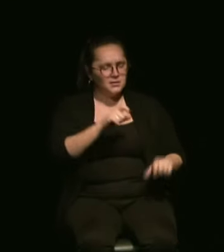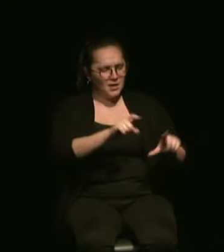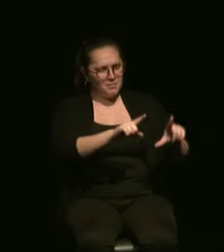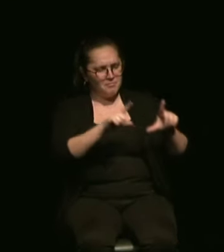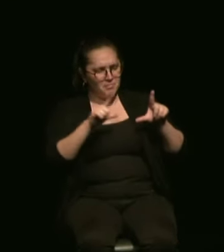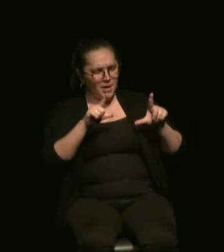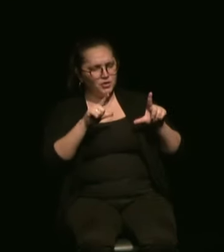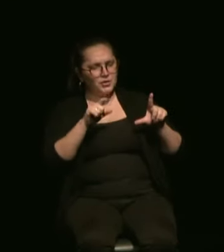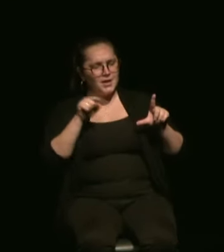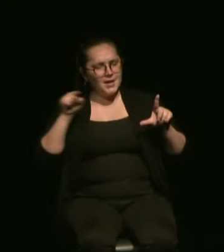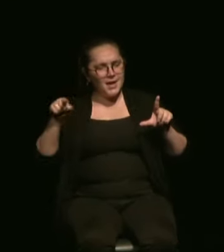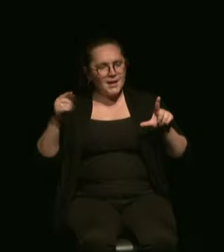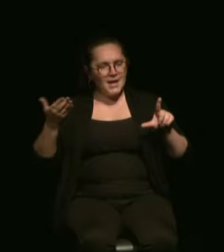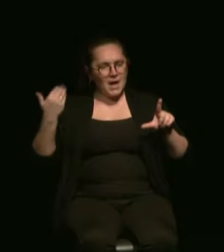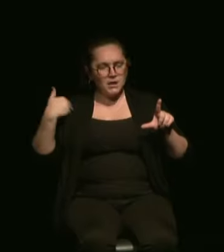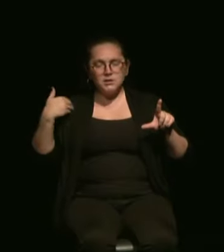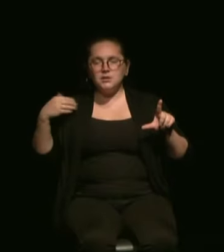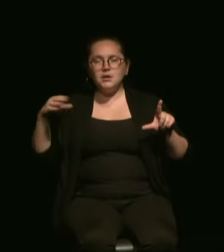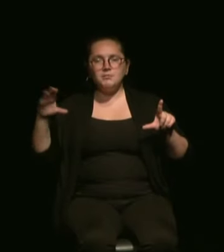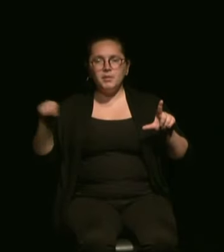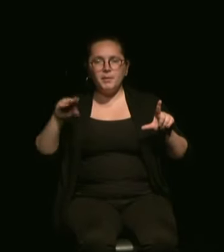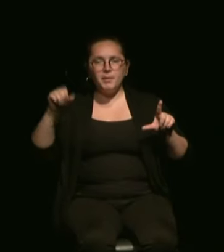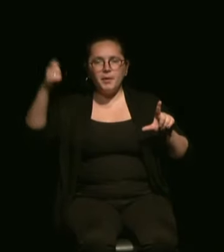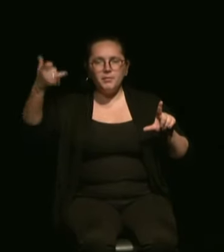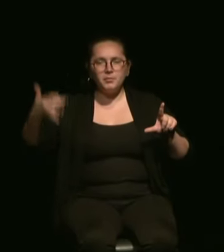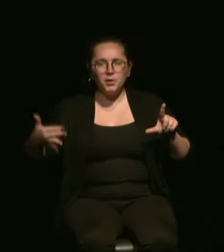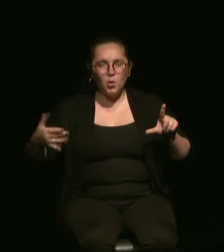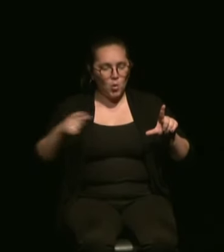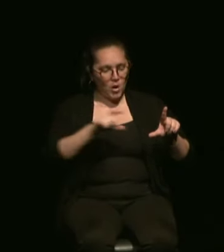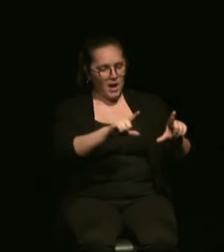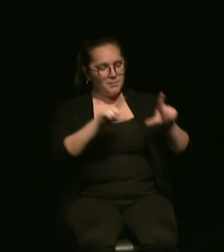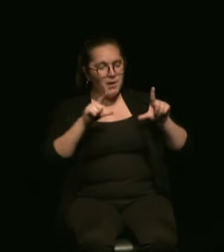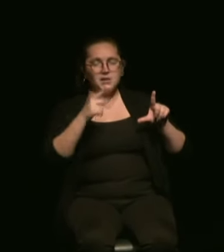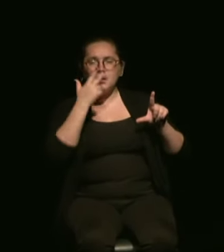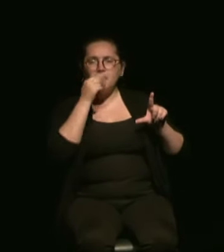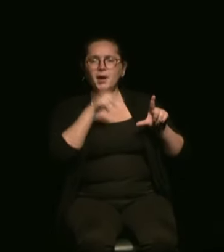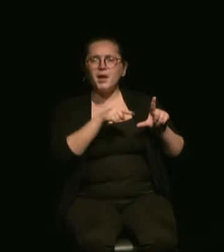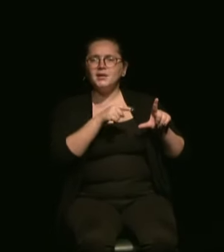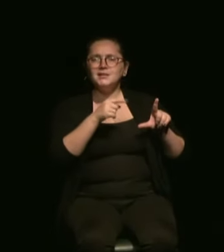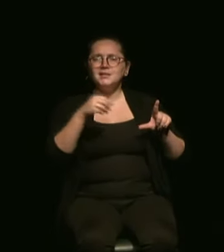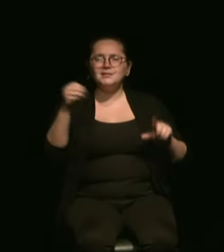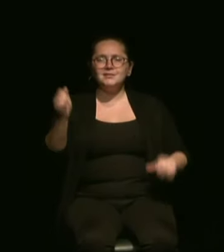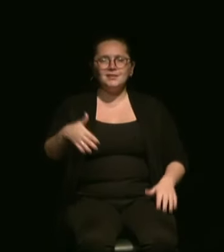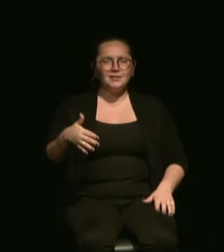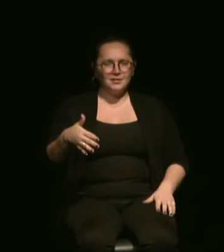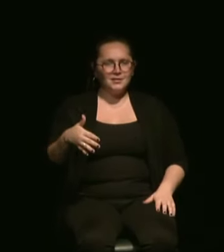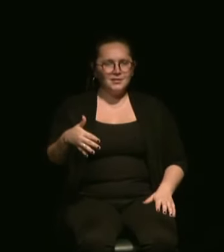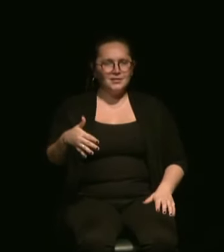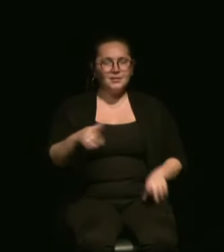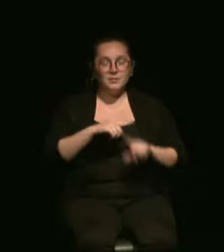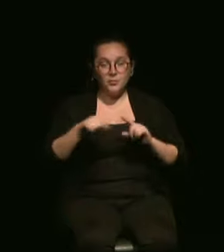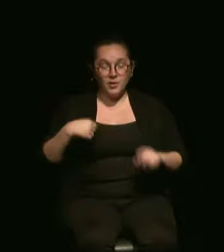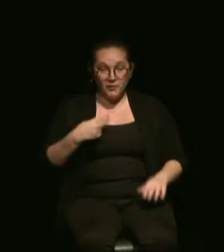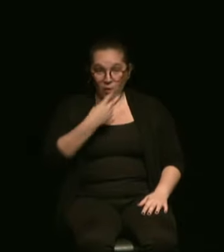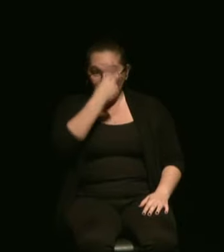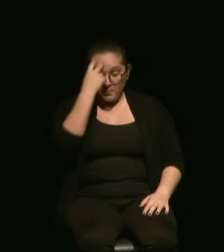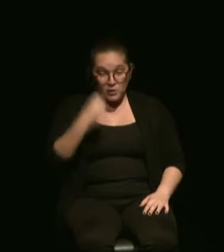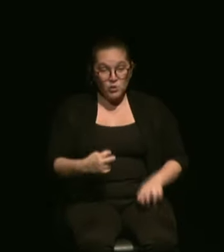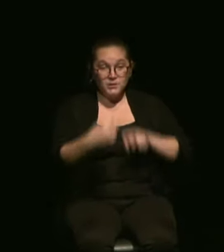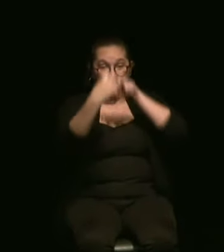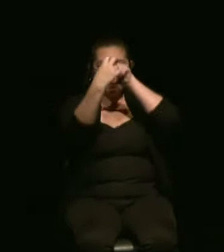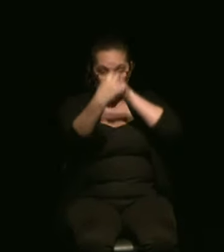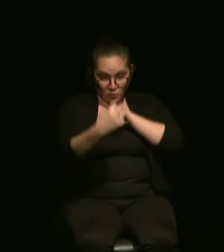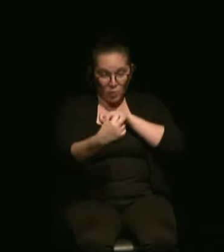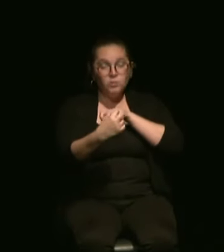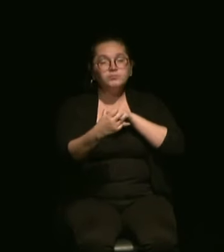a palavra que foi dita. O Coutinho parte do princípio que a pessoa que sentou diante de mim, me deu o seu tempo e me conta a sua